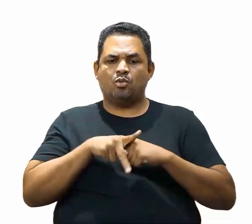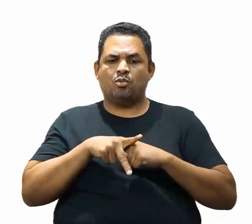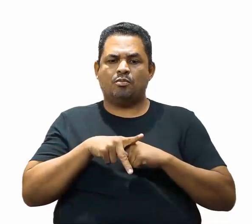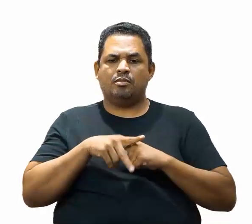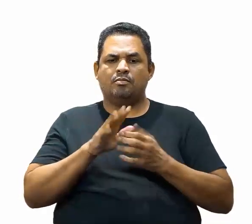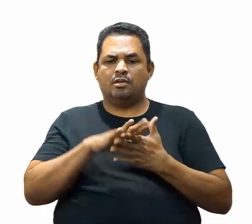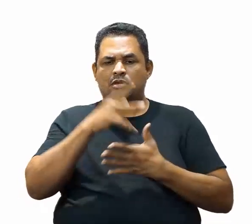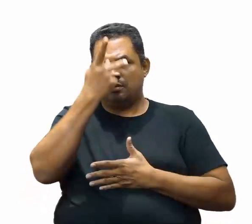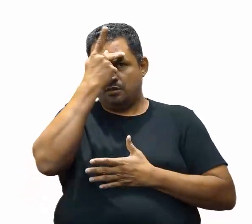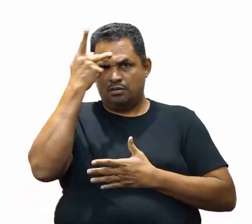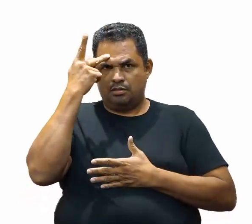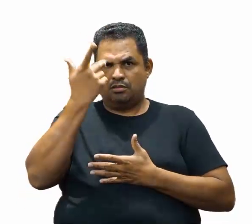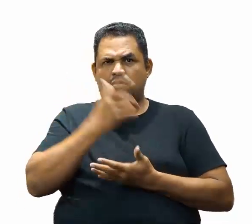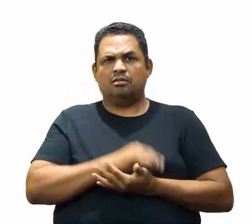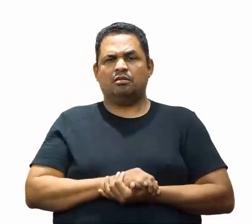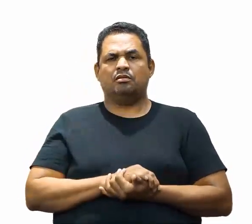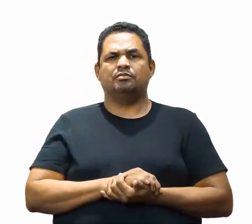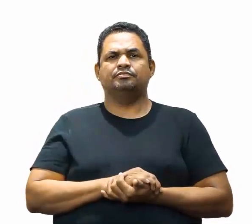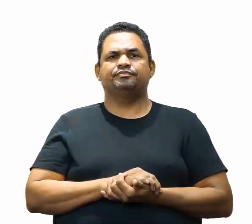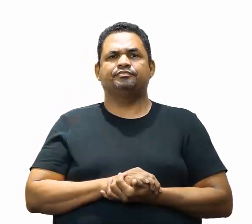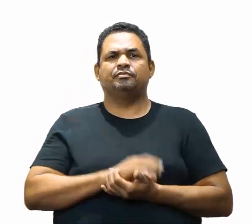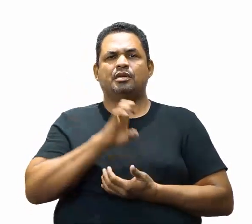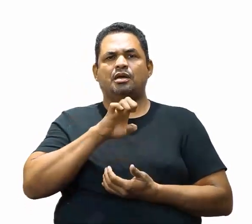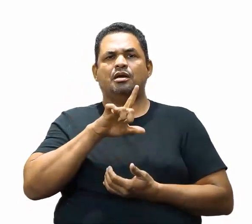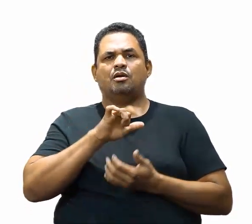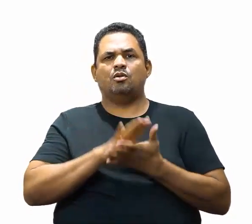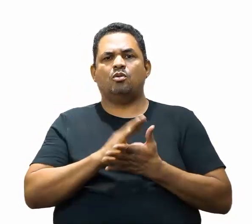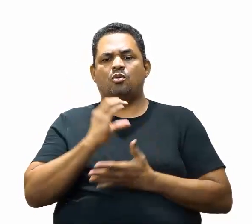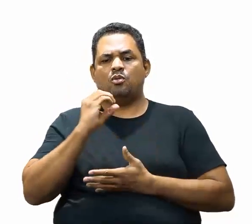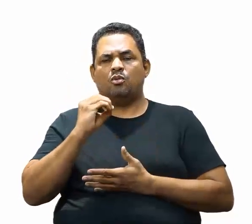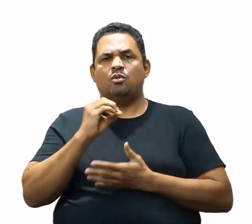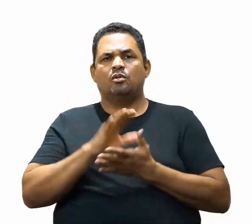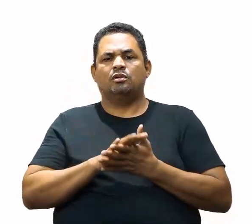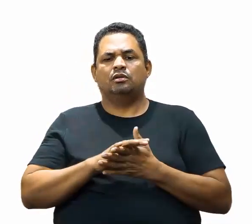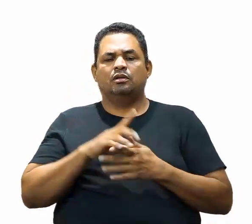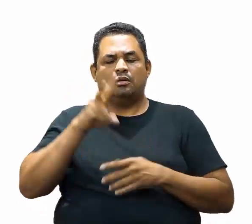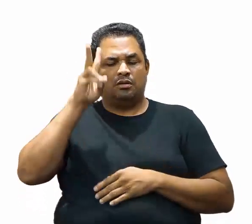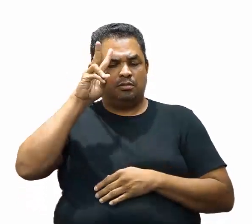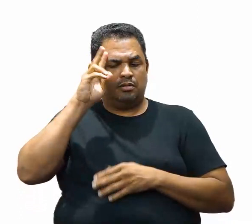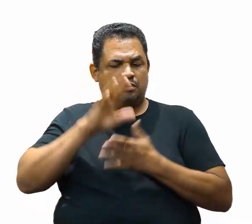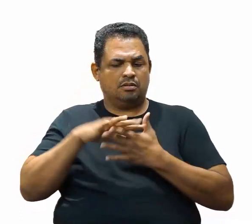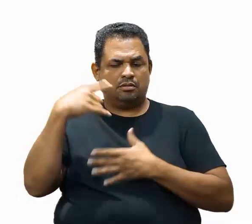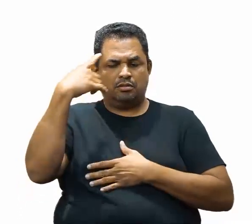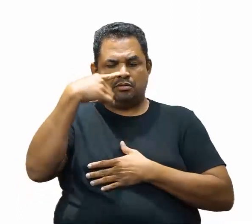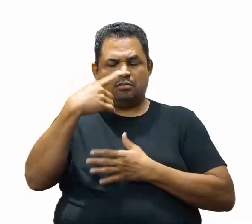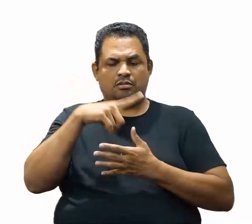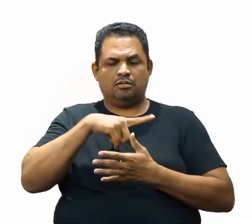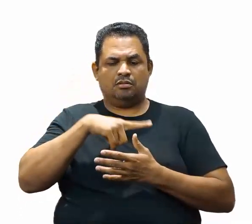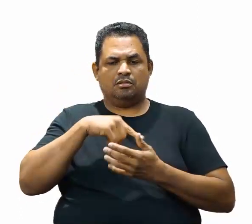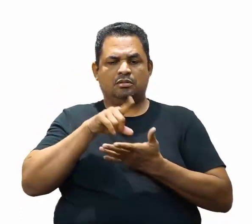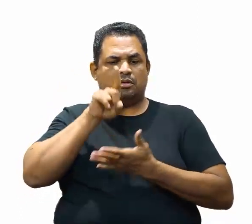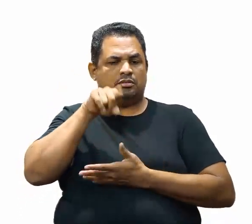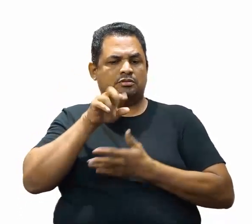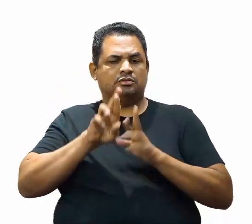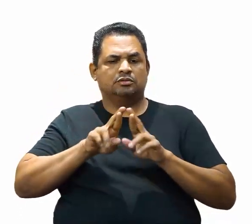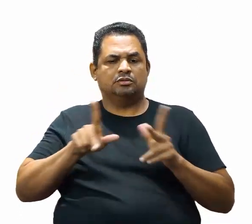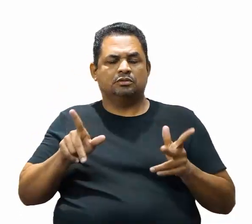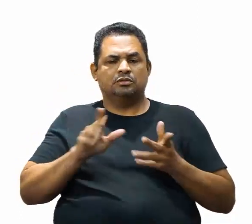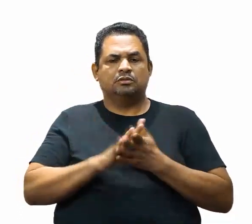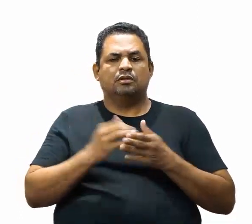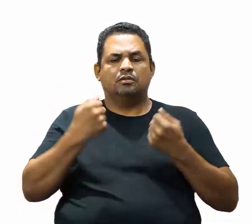Ele sem acento, o. Tá? Lembrando que em espanhol nós temos essa questão do acento diferencial só para